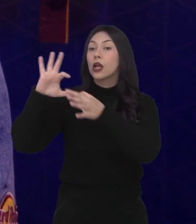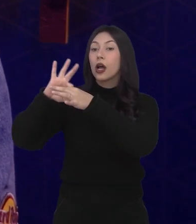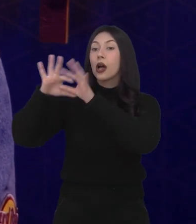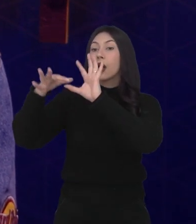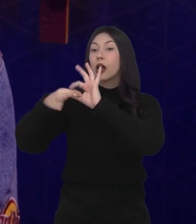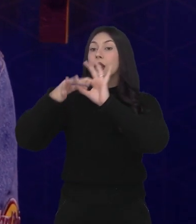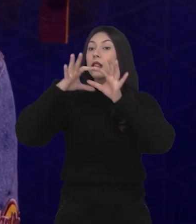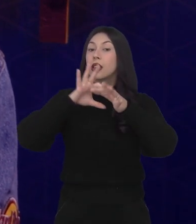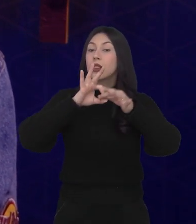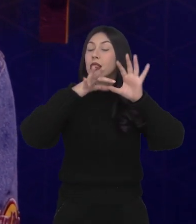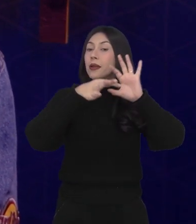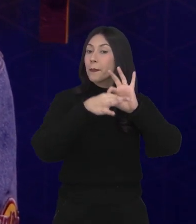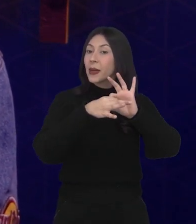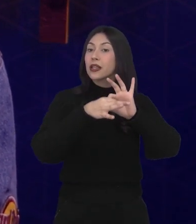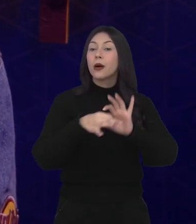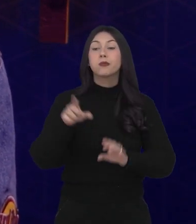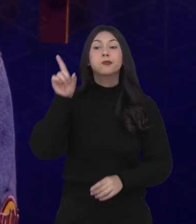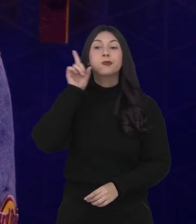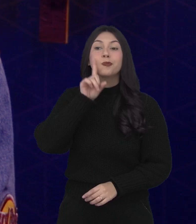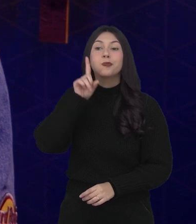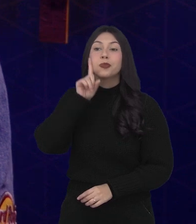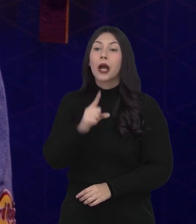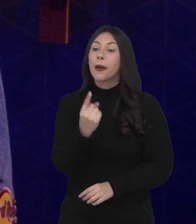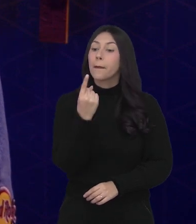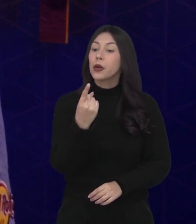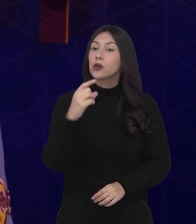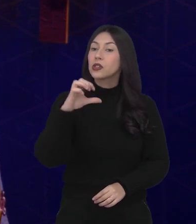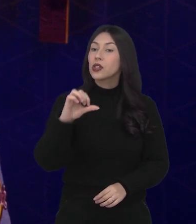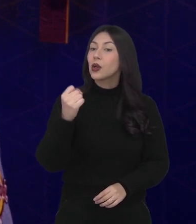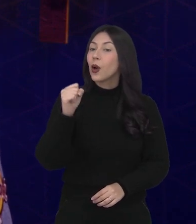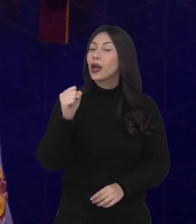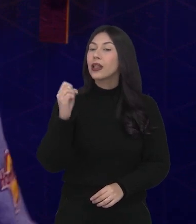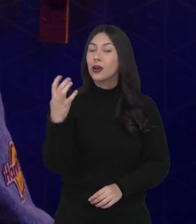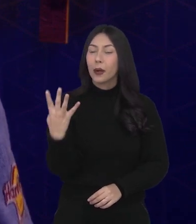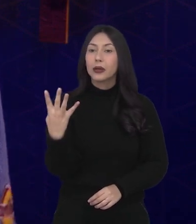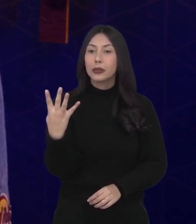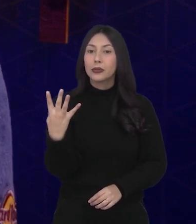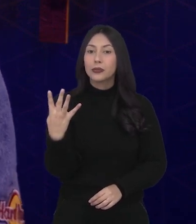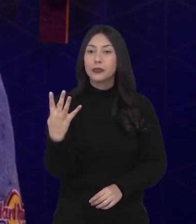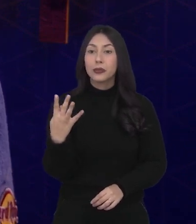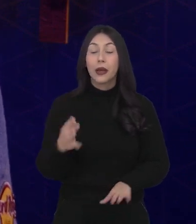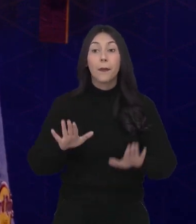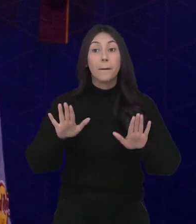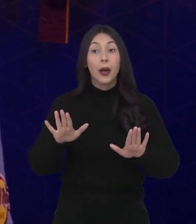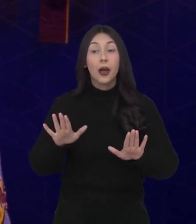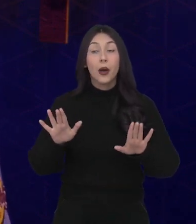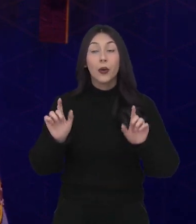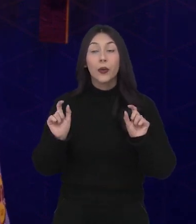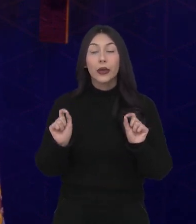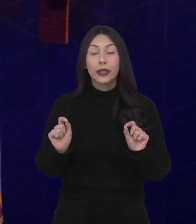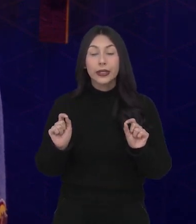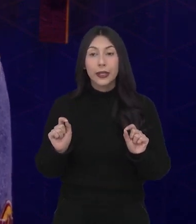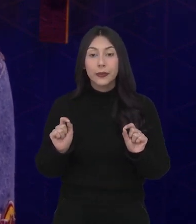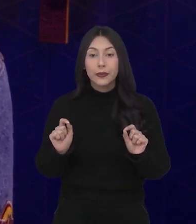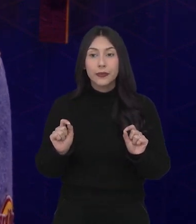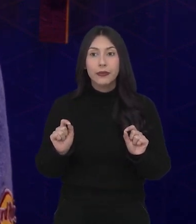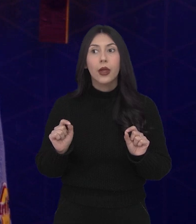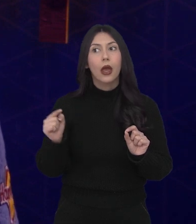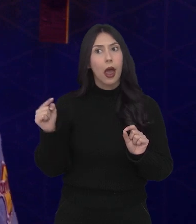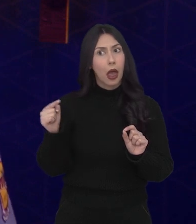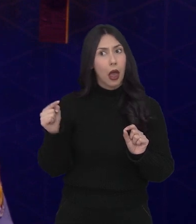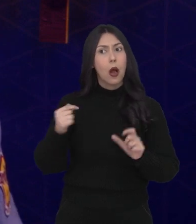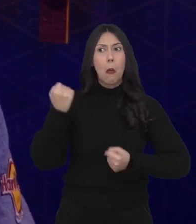nas Olimpíadas de Los Angeles em 1984. E qual que é a grande questão? Ela